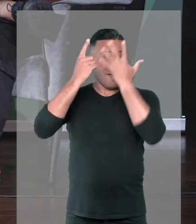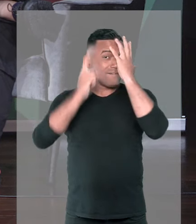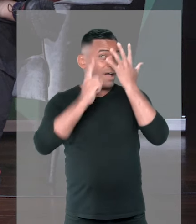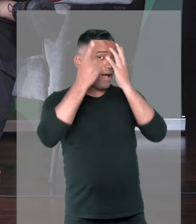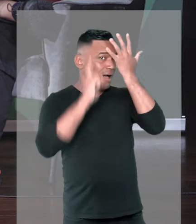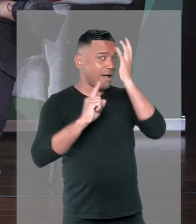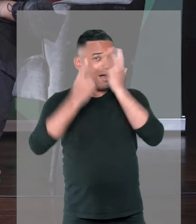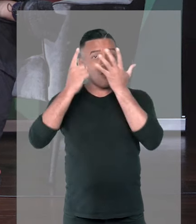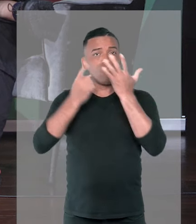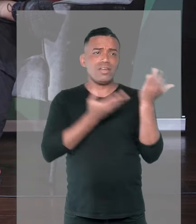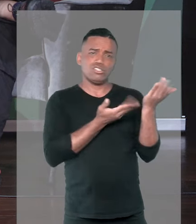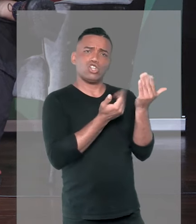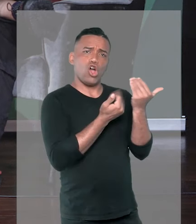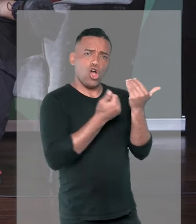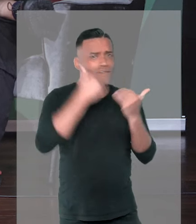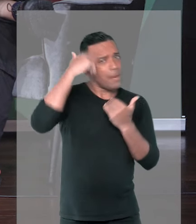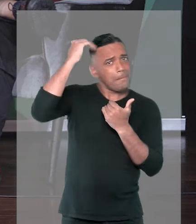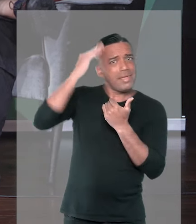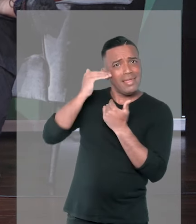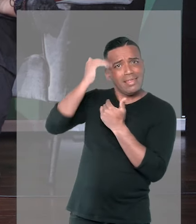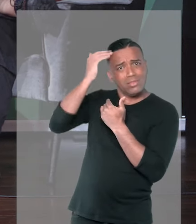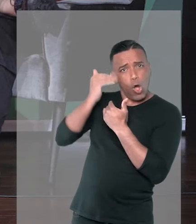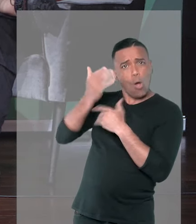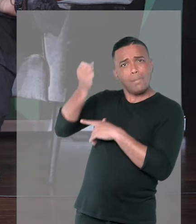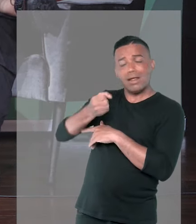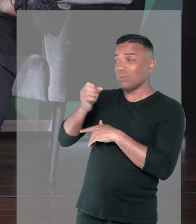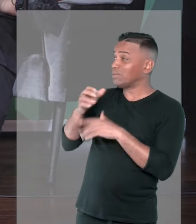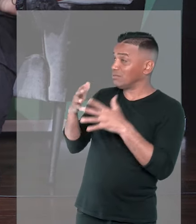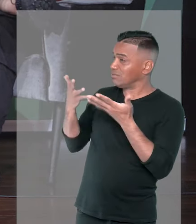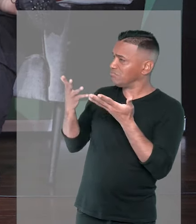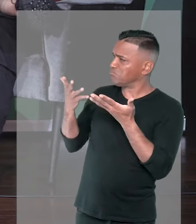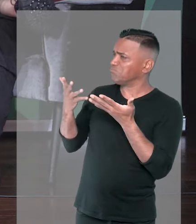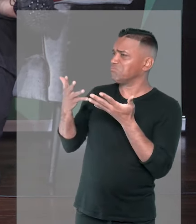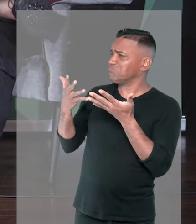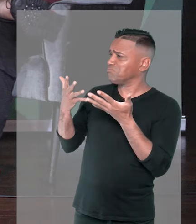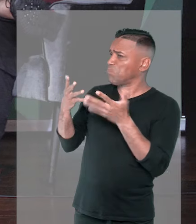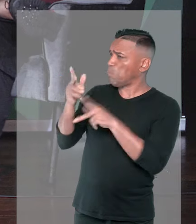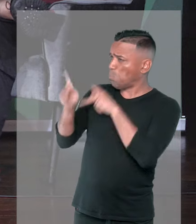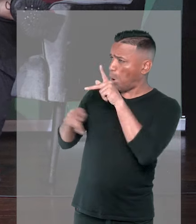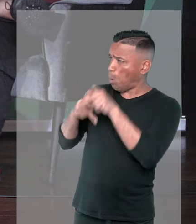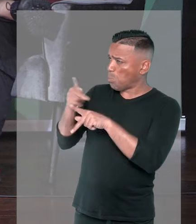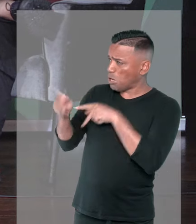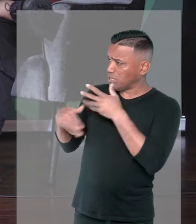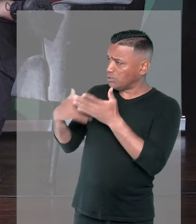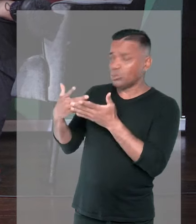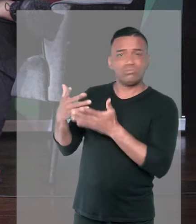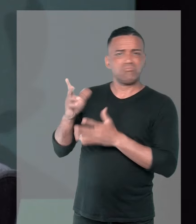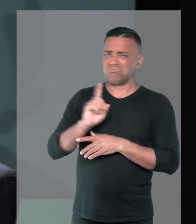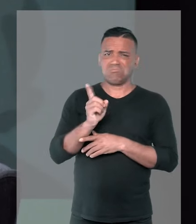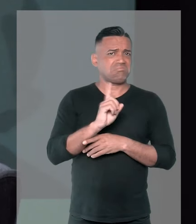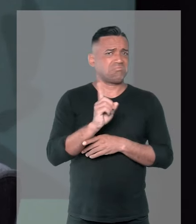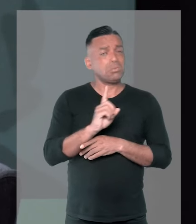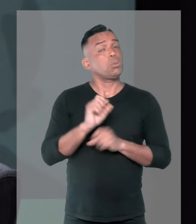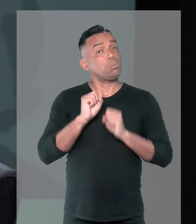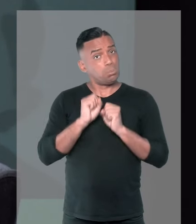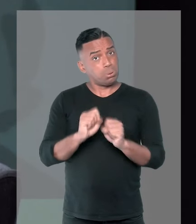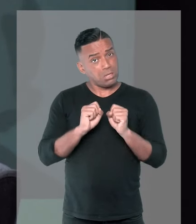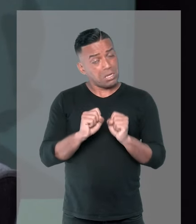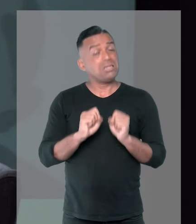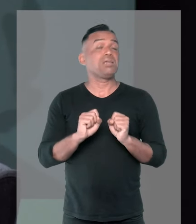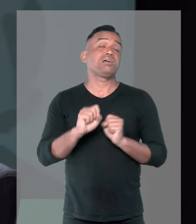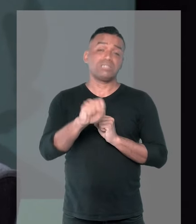você vai ver os adolescentes com o cabelo daquele jeito mas seja populismo né Não não é necessariamente poderia ser se